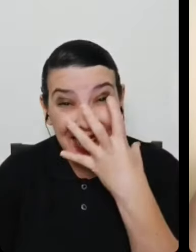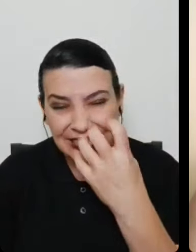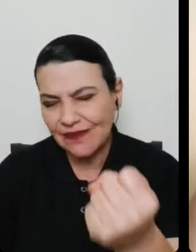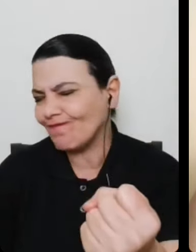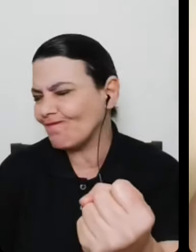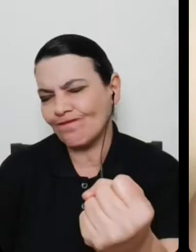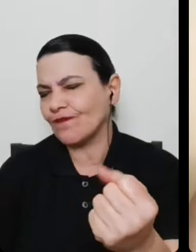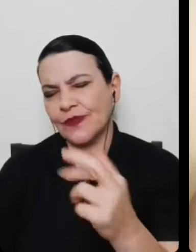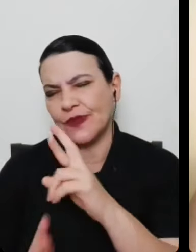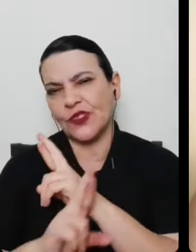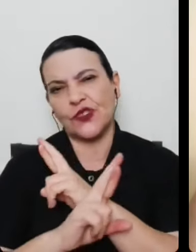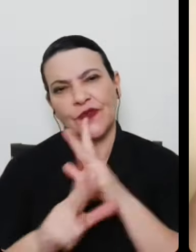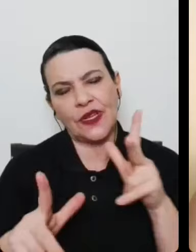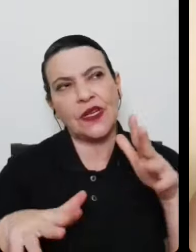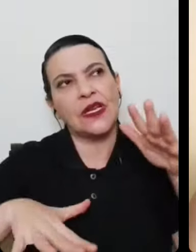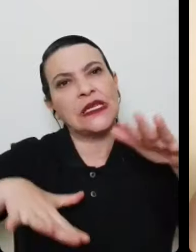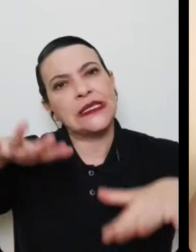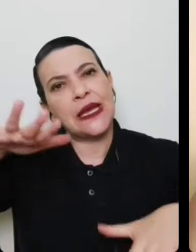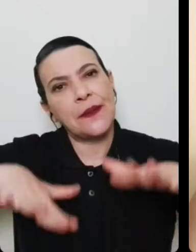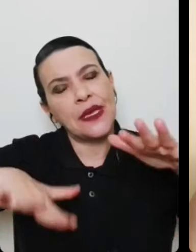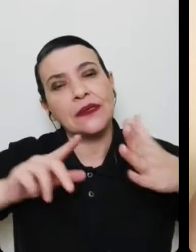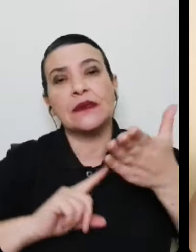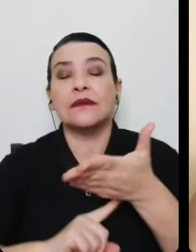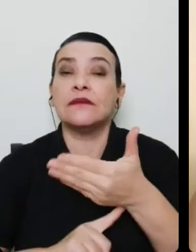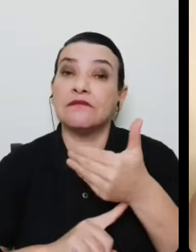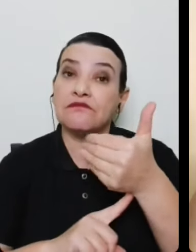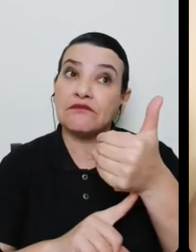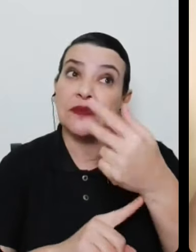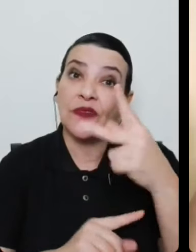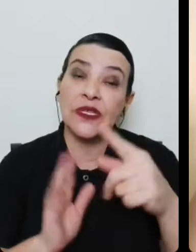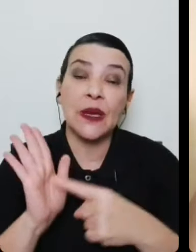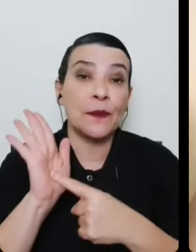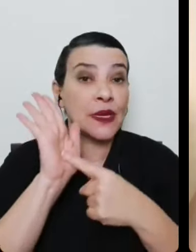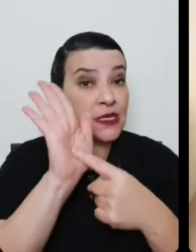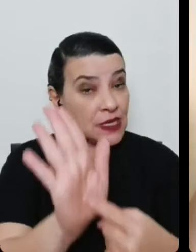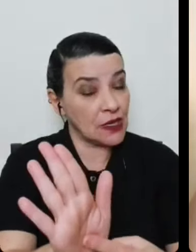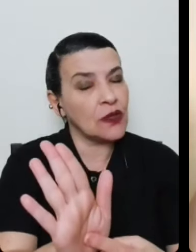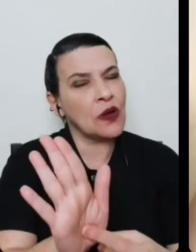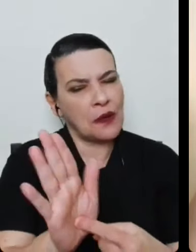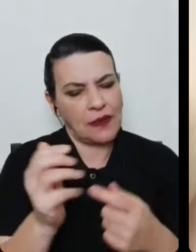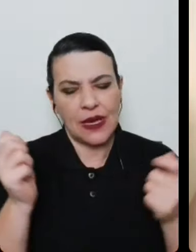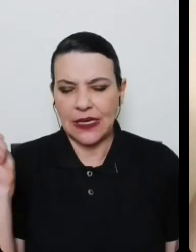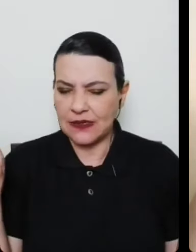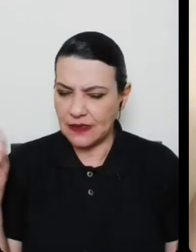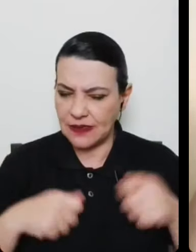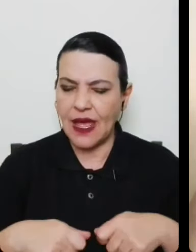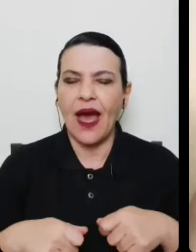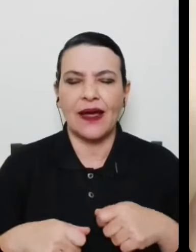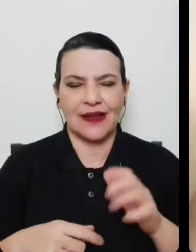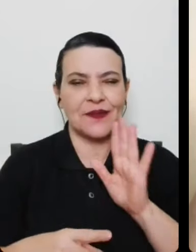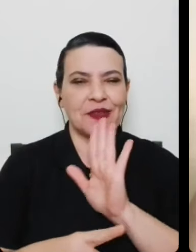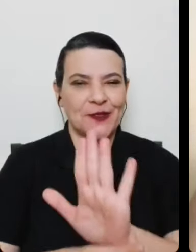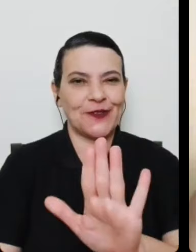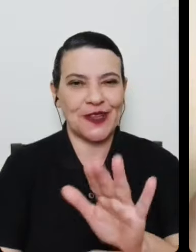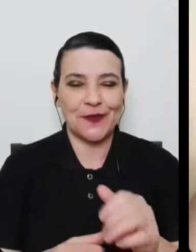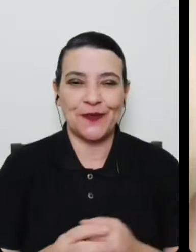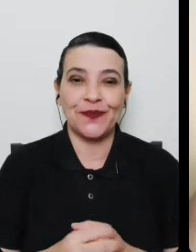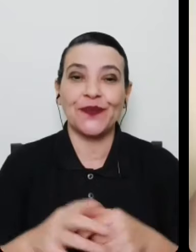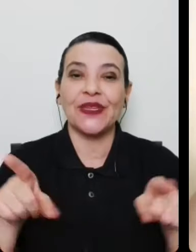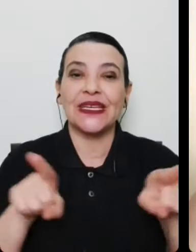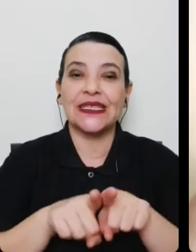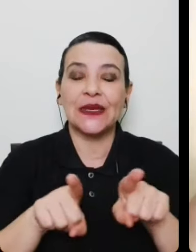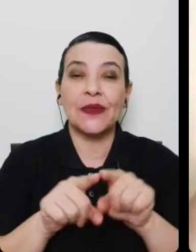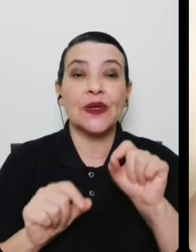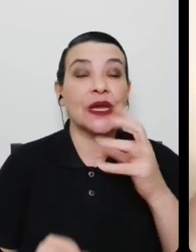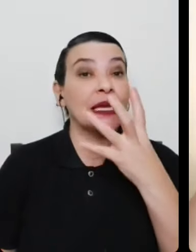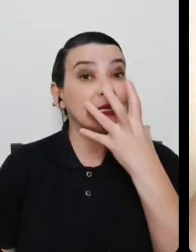né? Dependendo do tipo de tecnologia que você apresente. Agora, ela é um caminho maravilhoso. E sobre a questão de